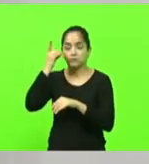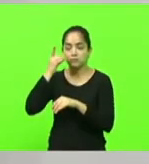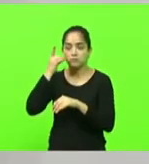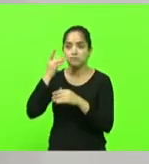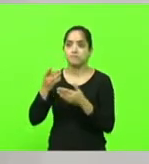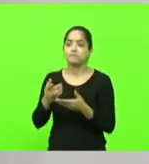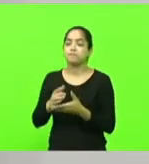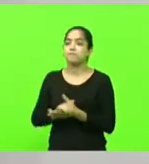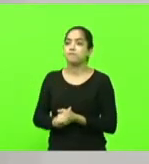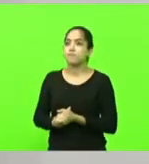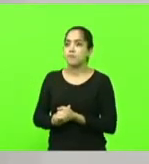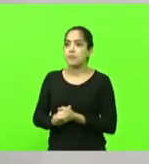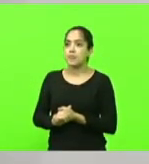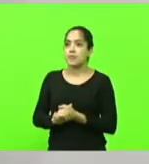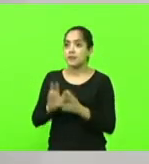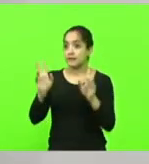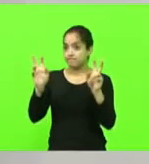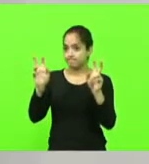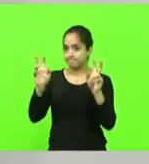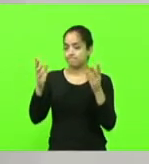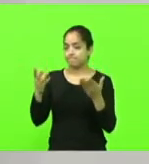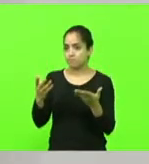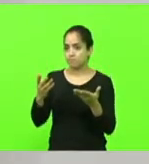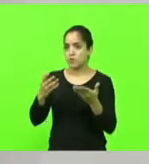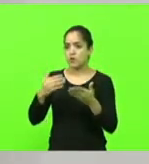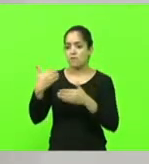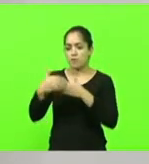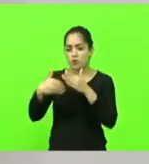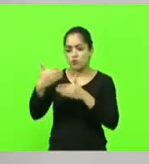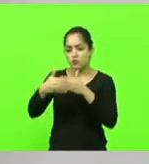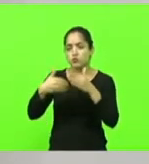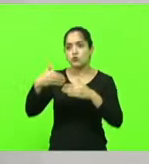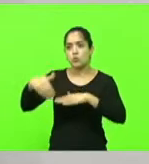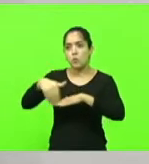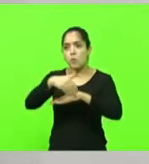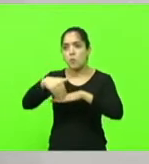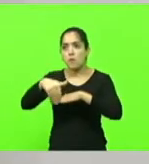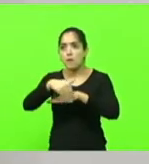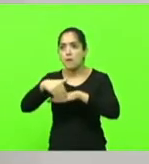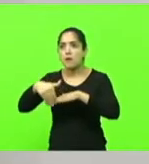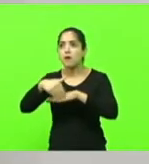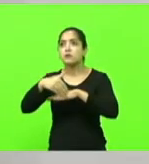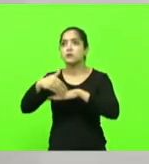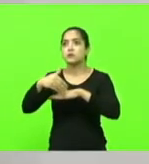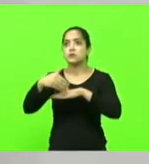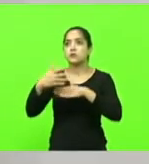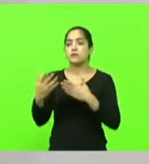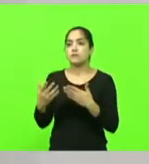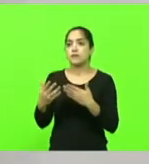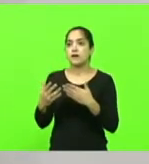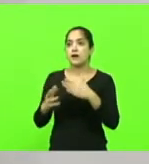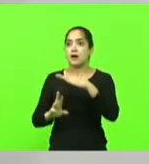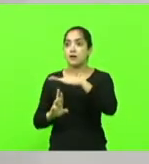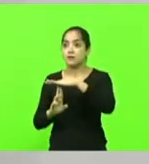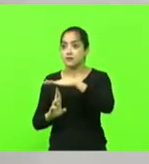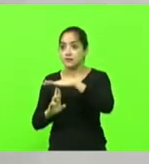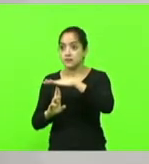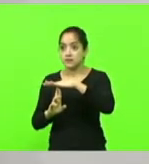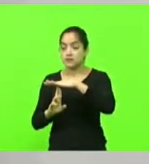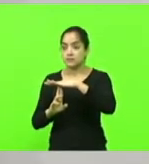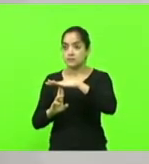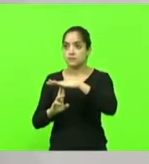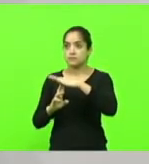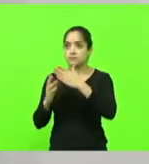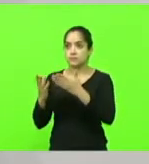Barreto. Aspas: vou construir a nova rodoviária com as pedras que o Barreto jogou em mim, disse o senhor